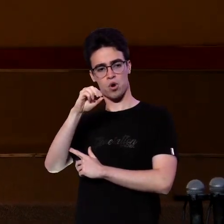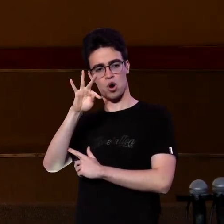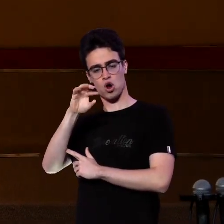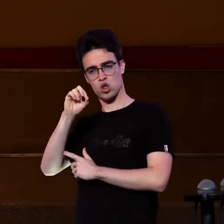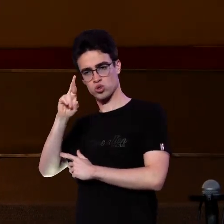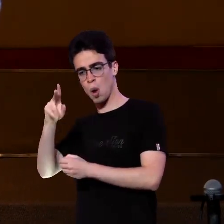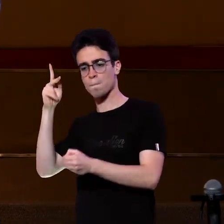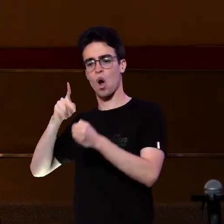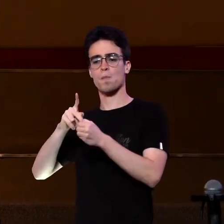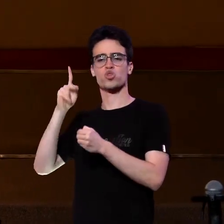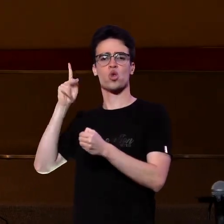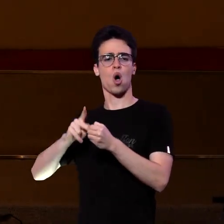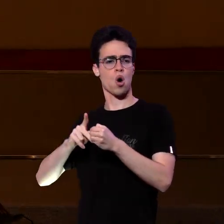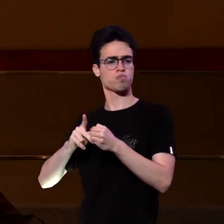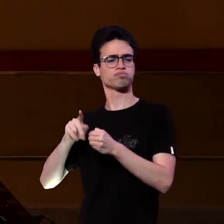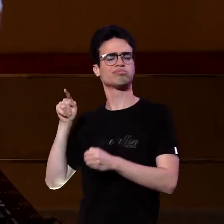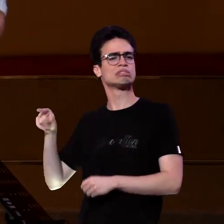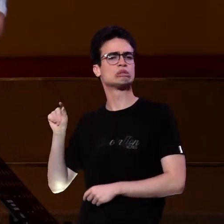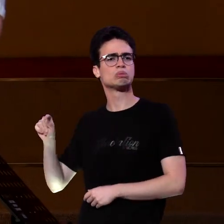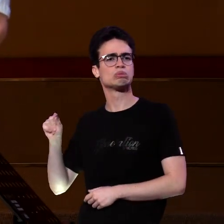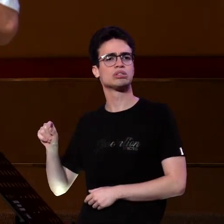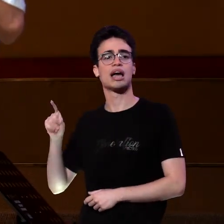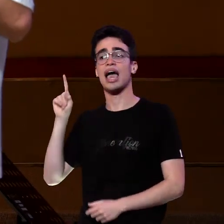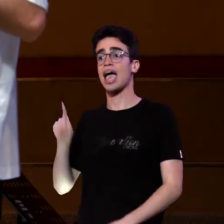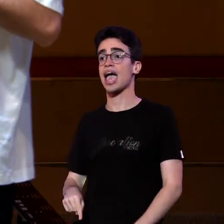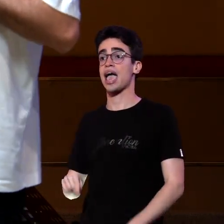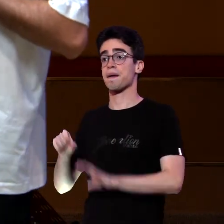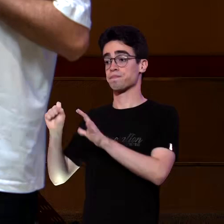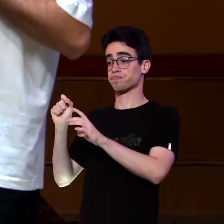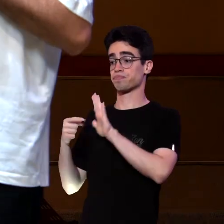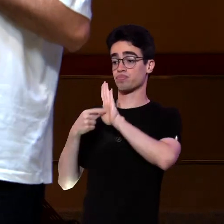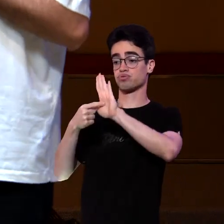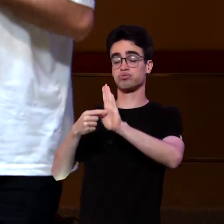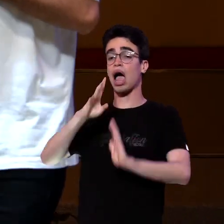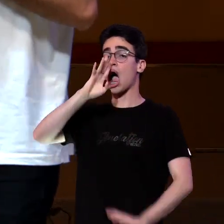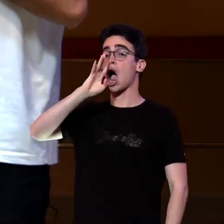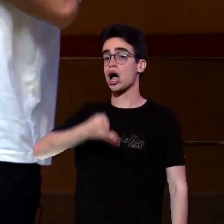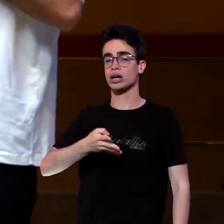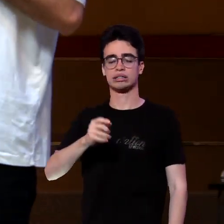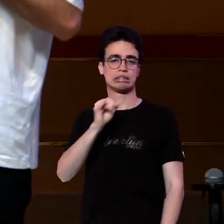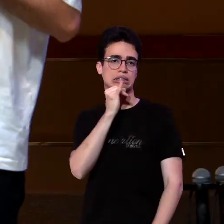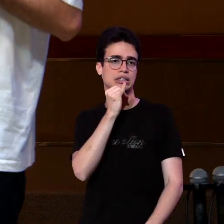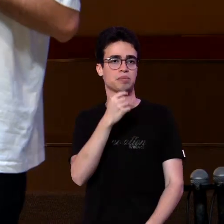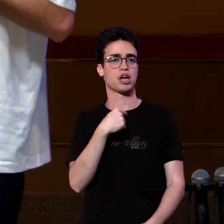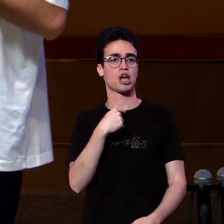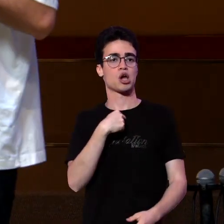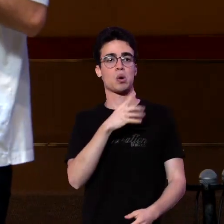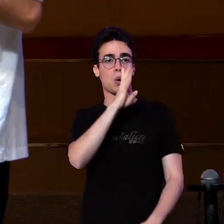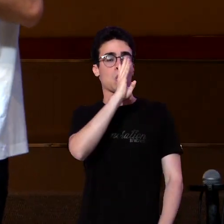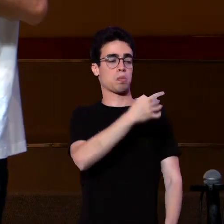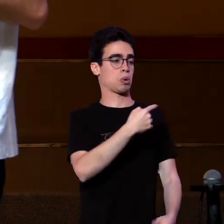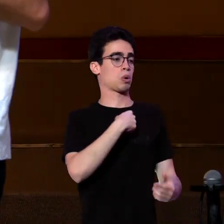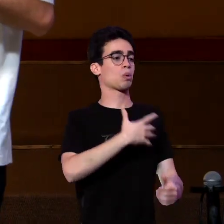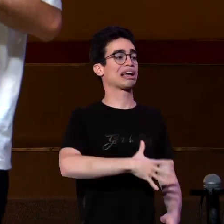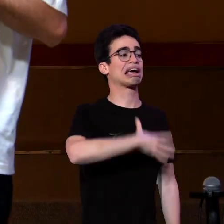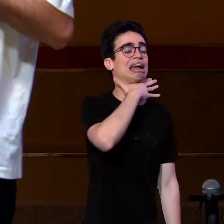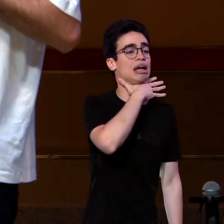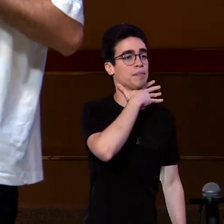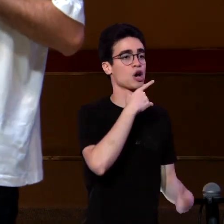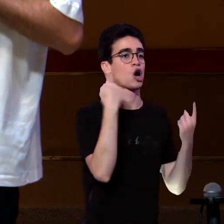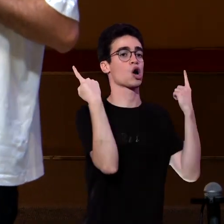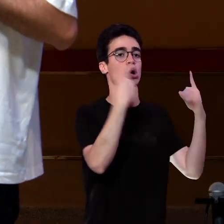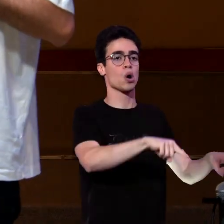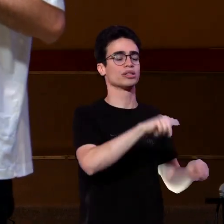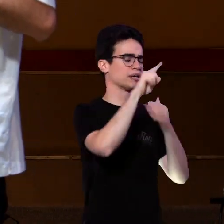que apresenta uma acusação pelo Estado. Então, por exemplo, se você cometeu um crime contra o governo, vem o promotor do